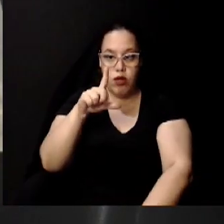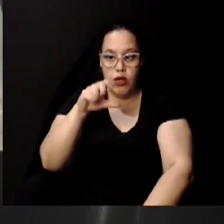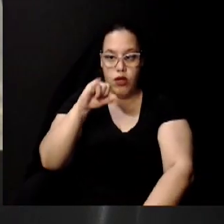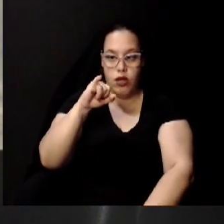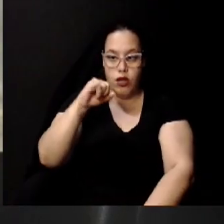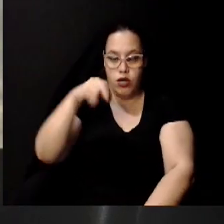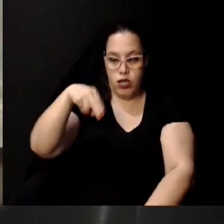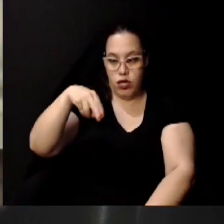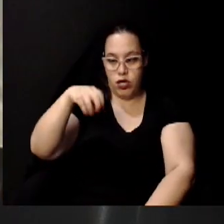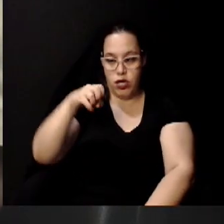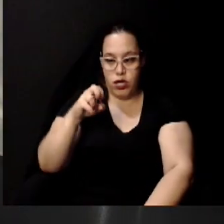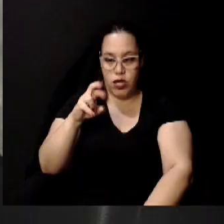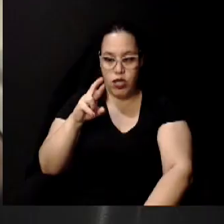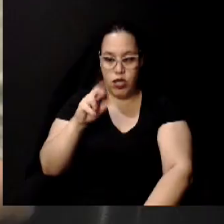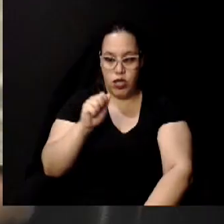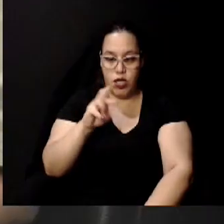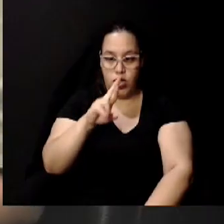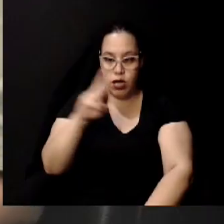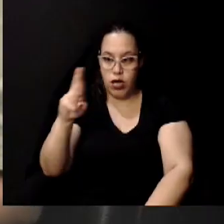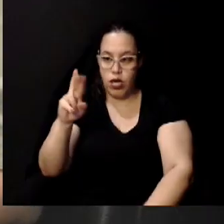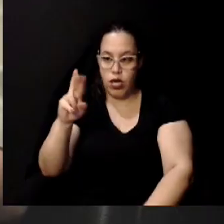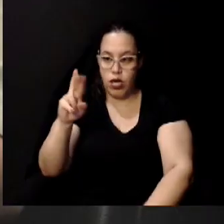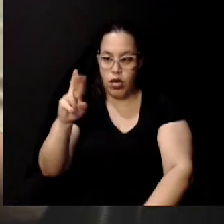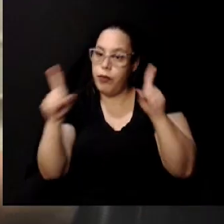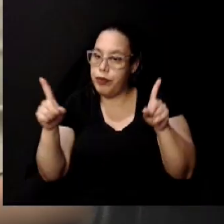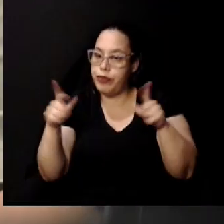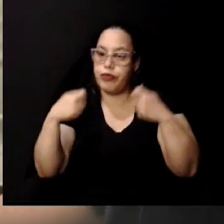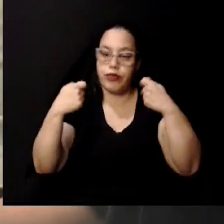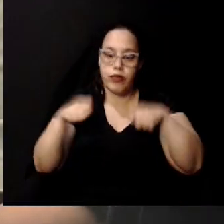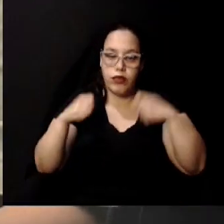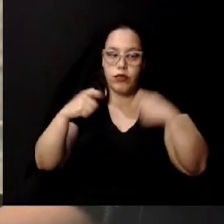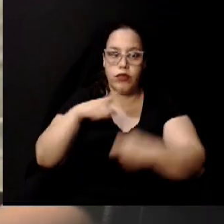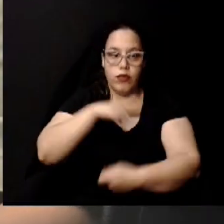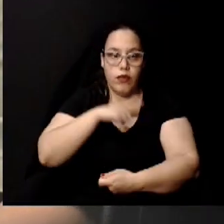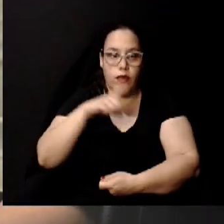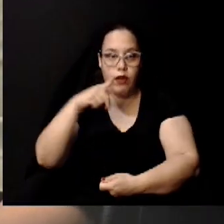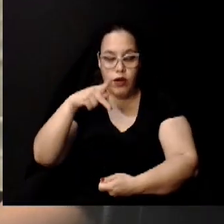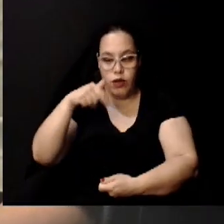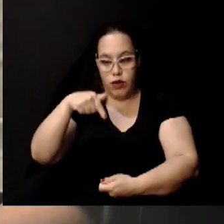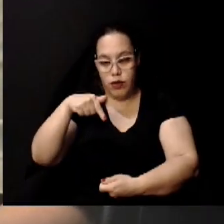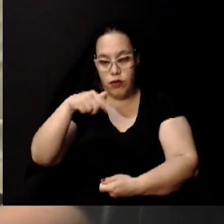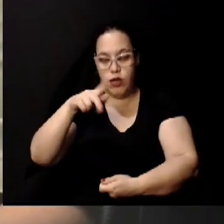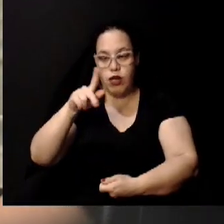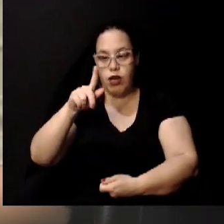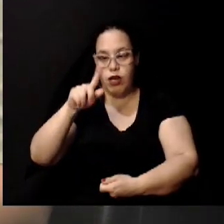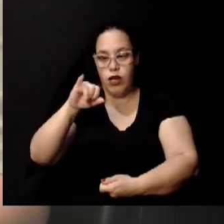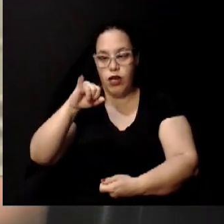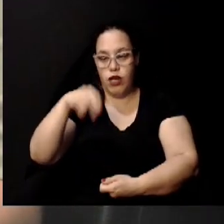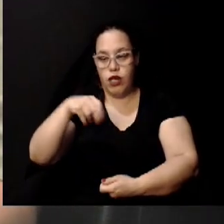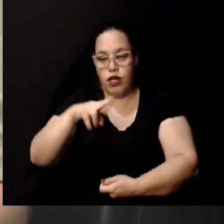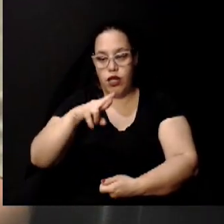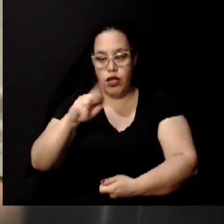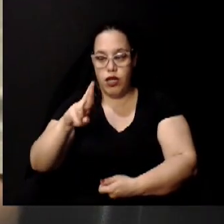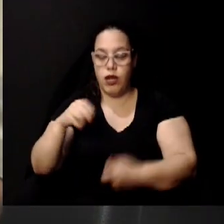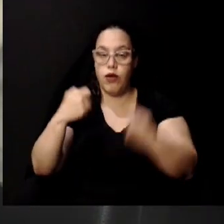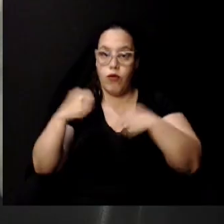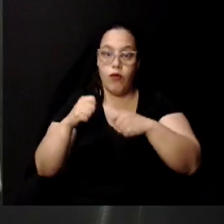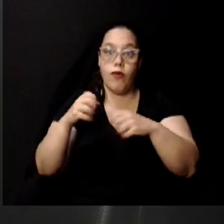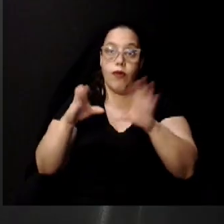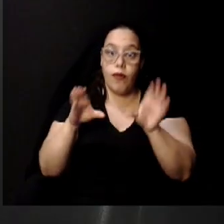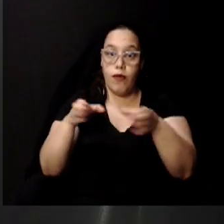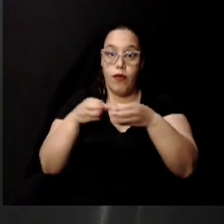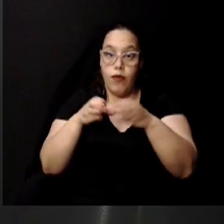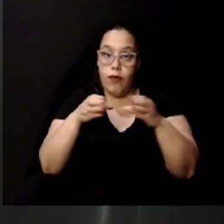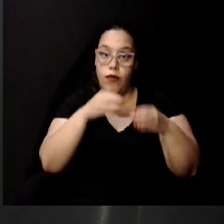ter parques lineares, mas assim, você precisa ter parques lineares, mas você precisa ter equipes